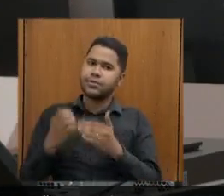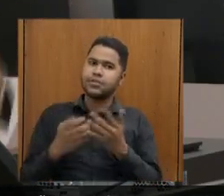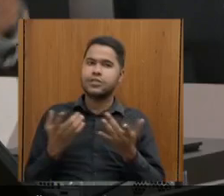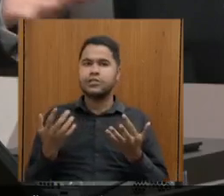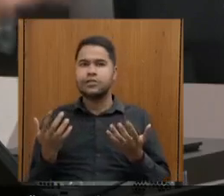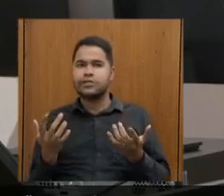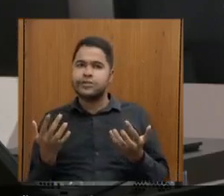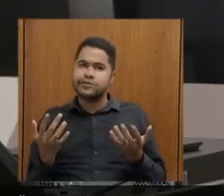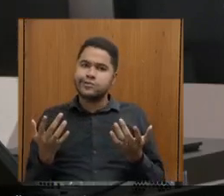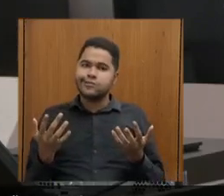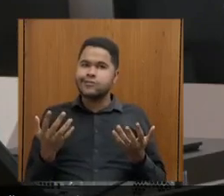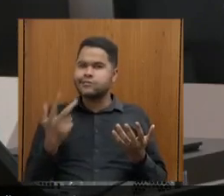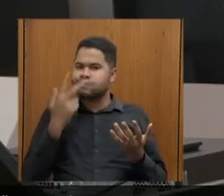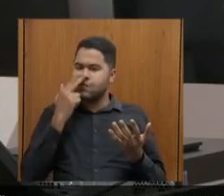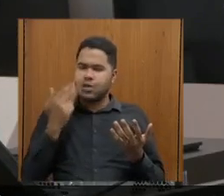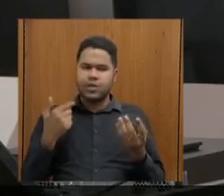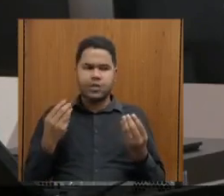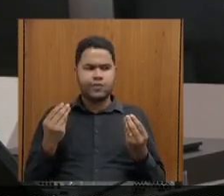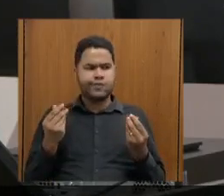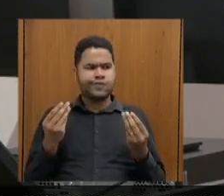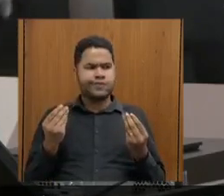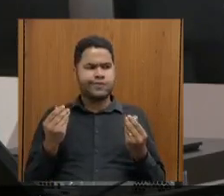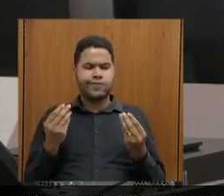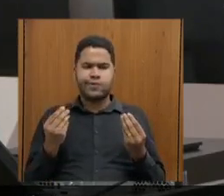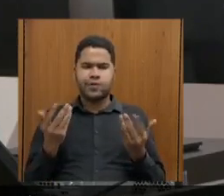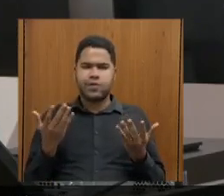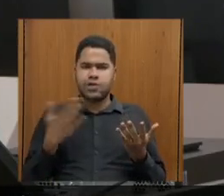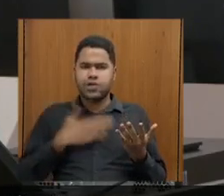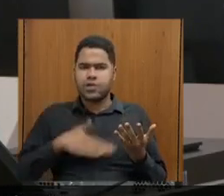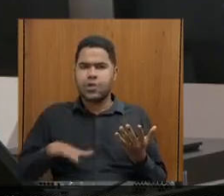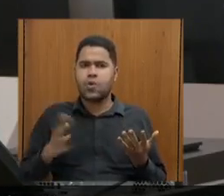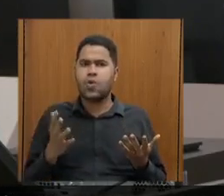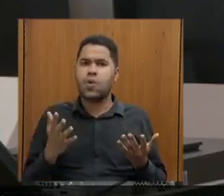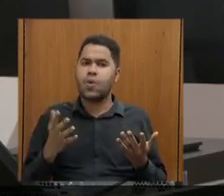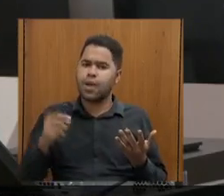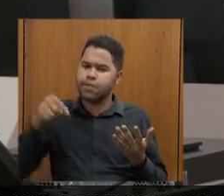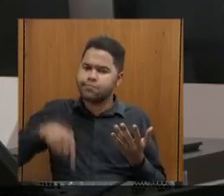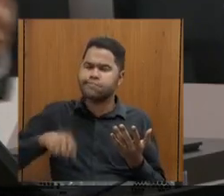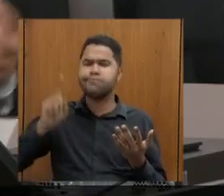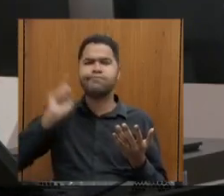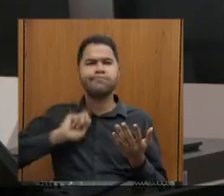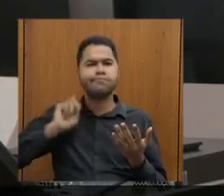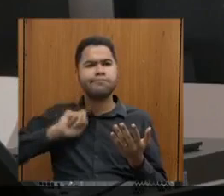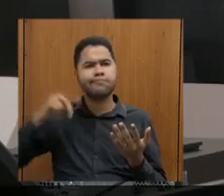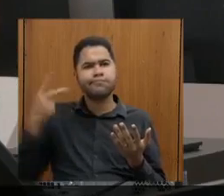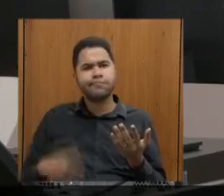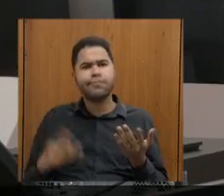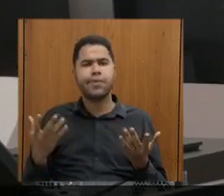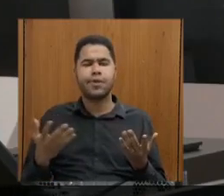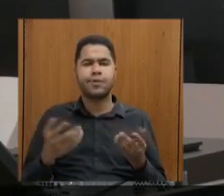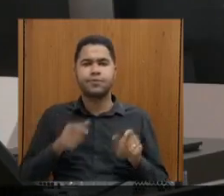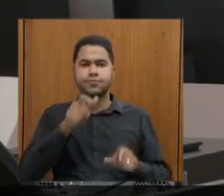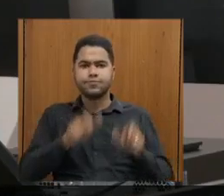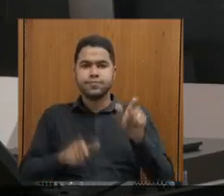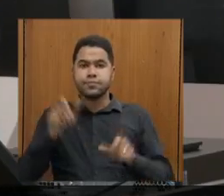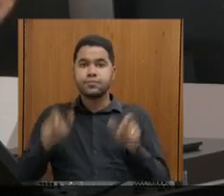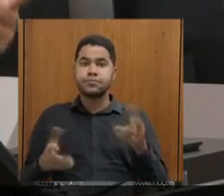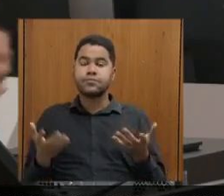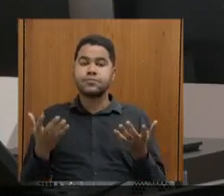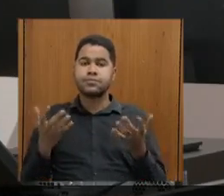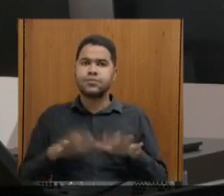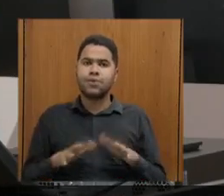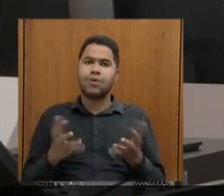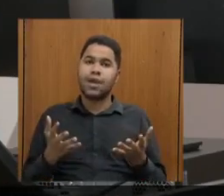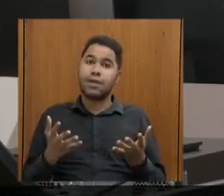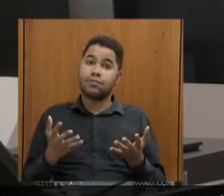vezes eles ficam pensando e eles não é isso mineiros eles a o pessoal dele é meses não